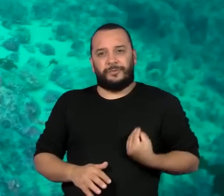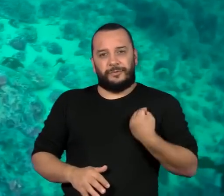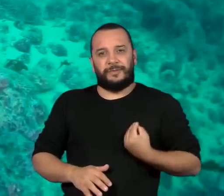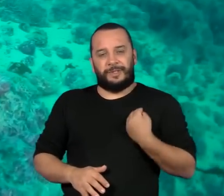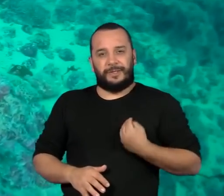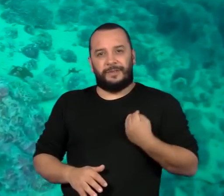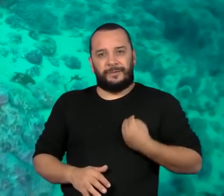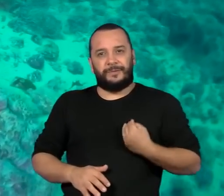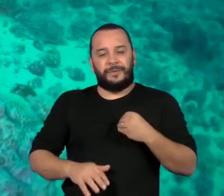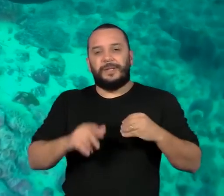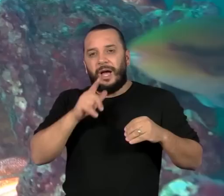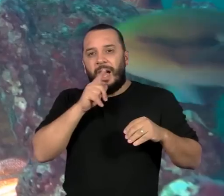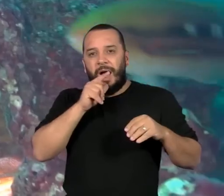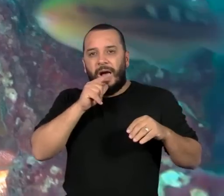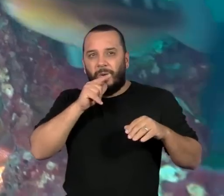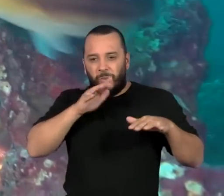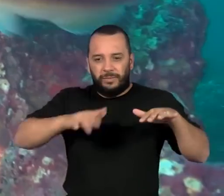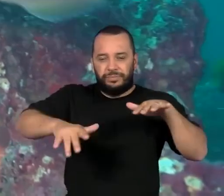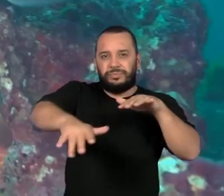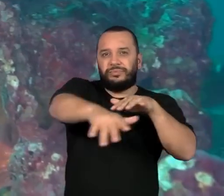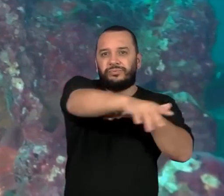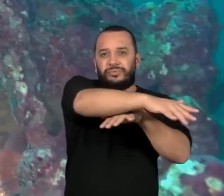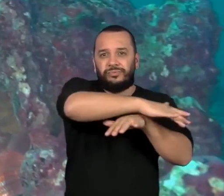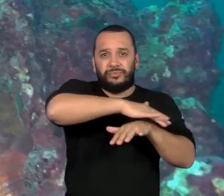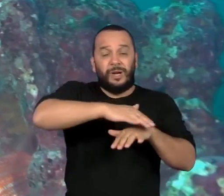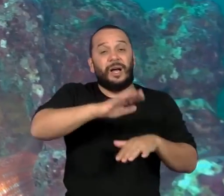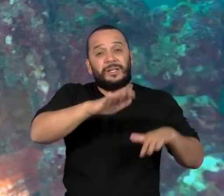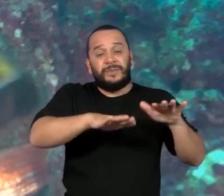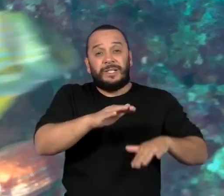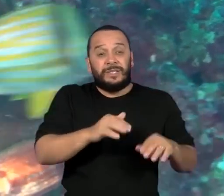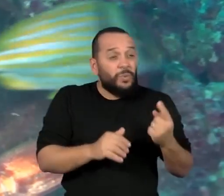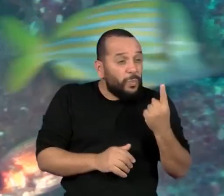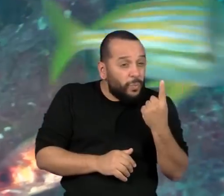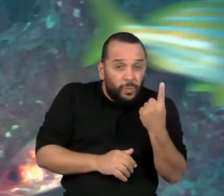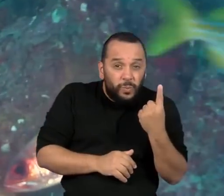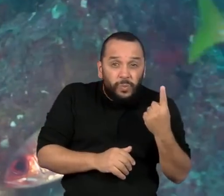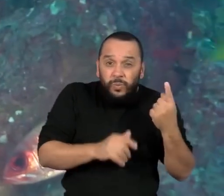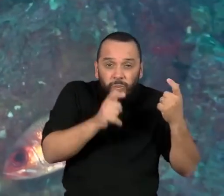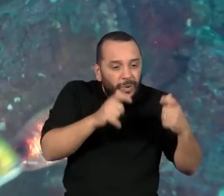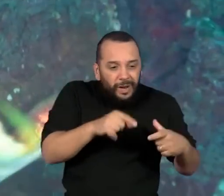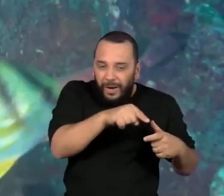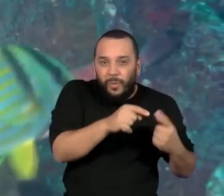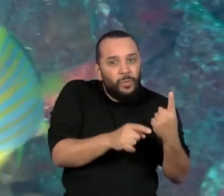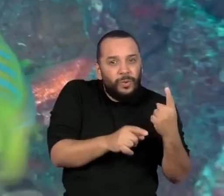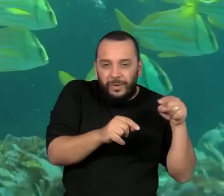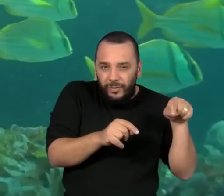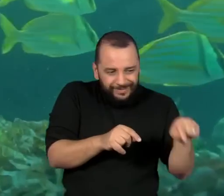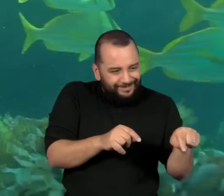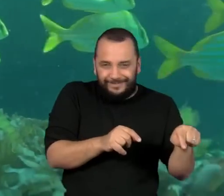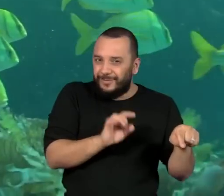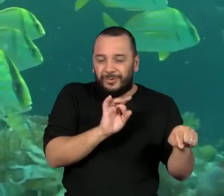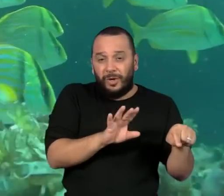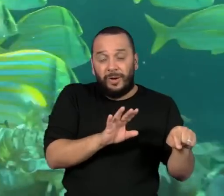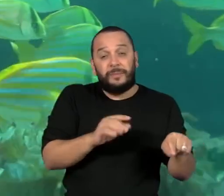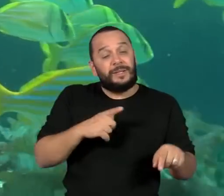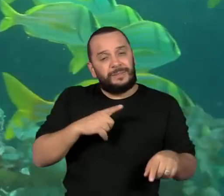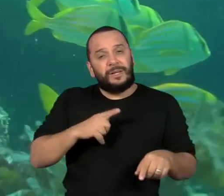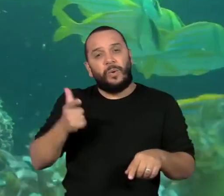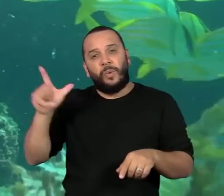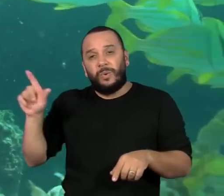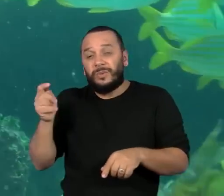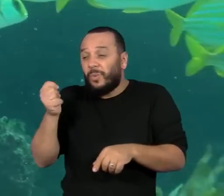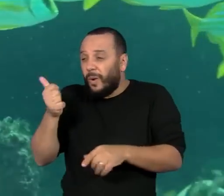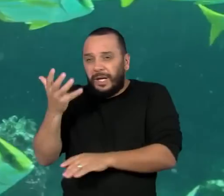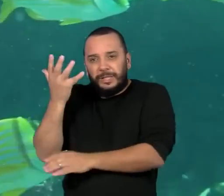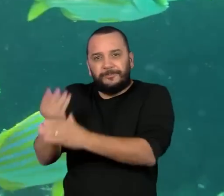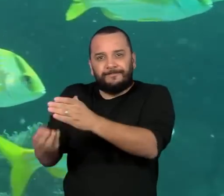Muitas são endêmicas, mas uma em cada cinco está em alguma categoria de ameaça de extinção. O estudo indica as